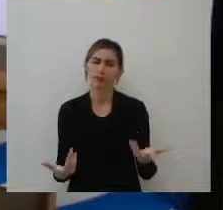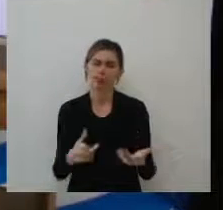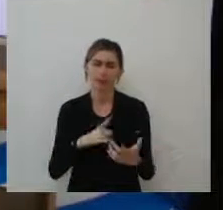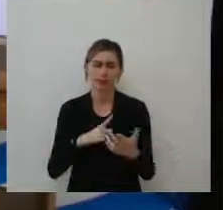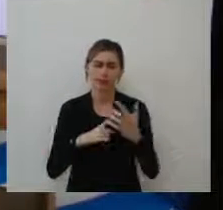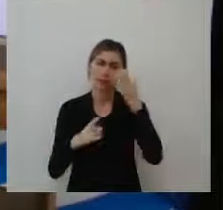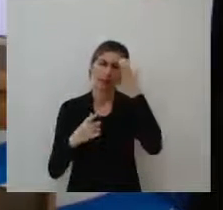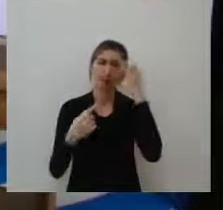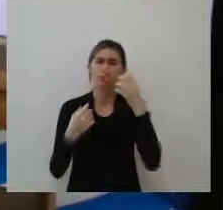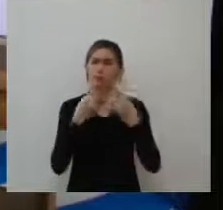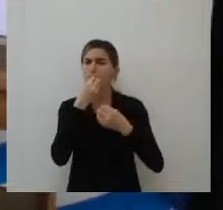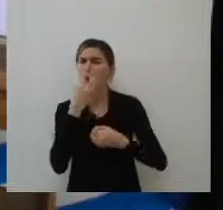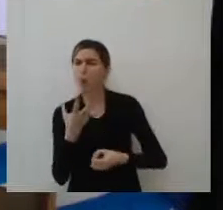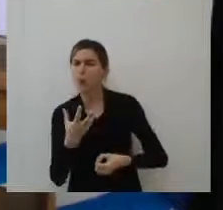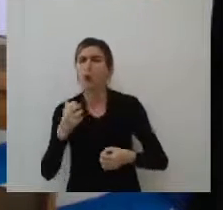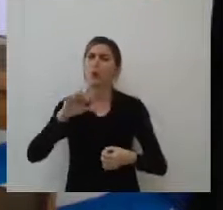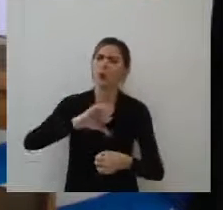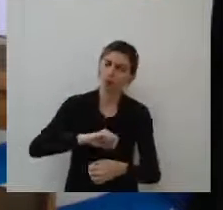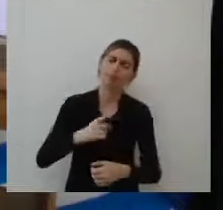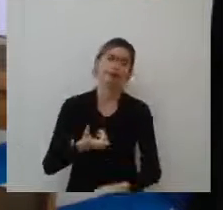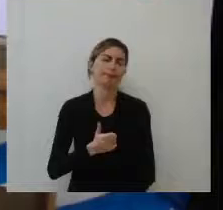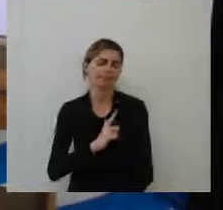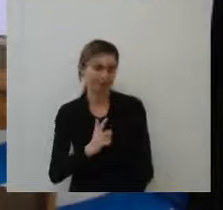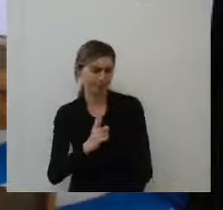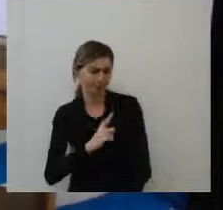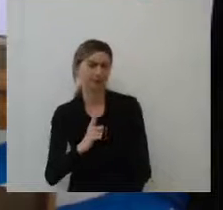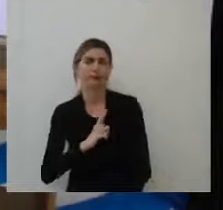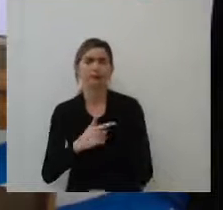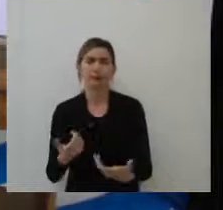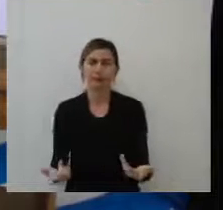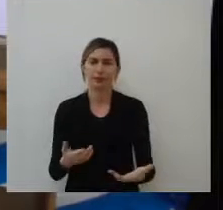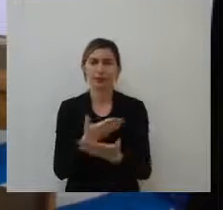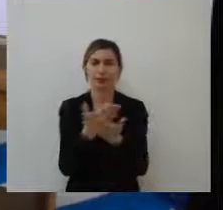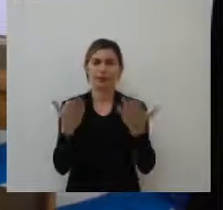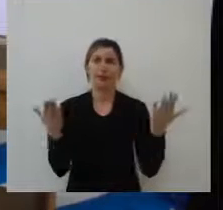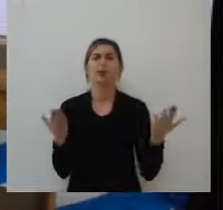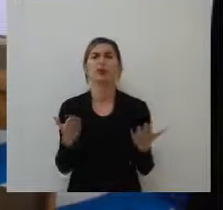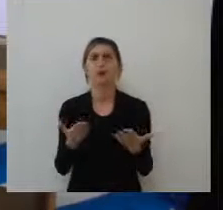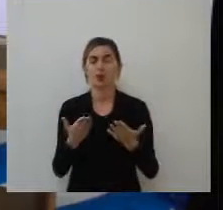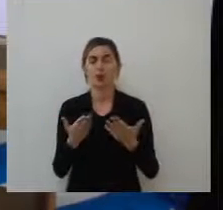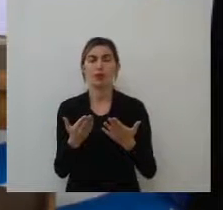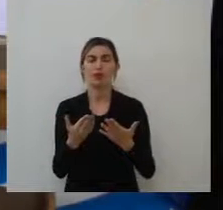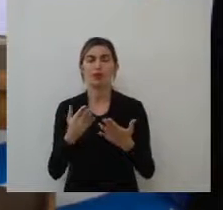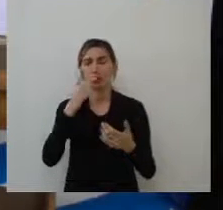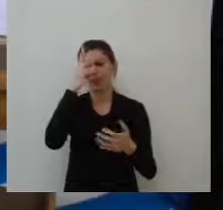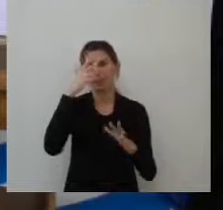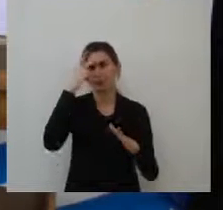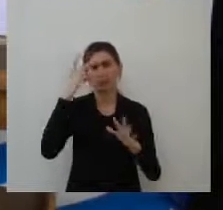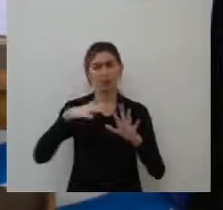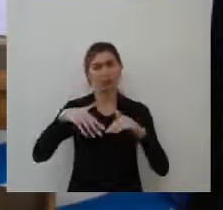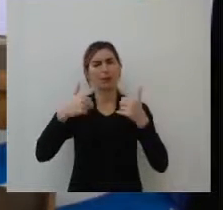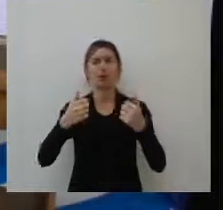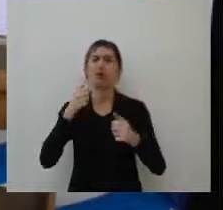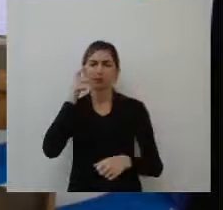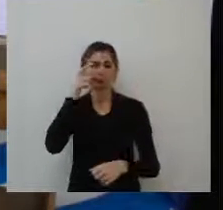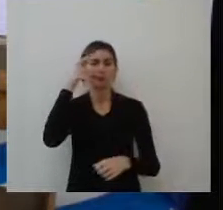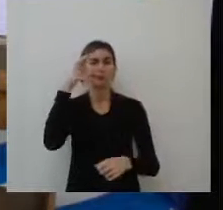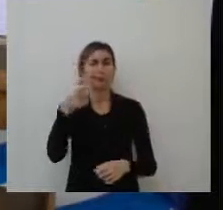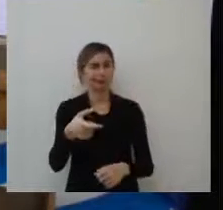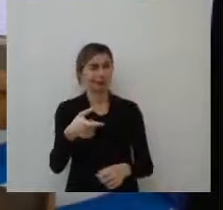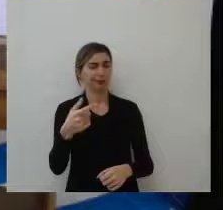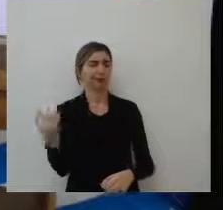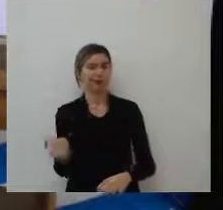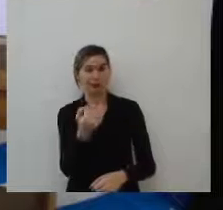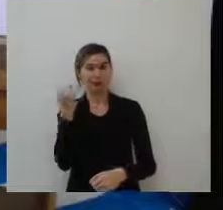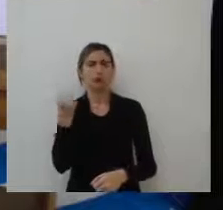existem prós e contras nesse cyberespaço, tá? Então, para que você se torne uma pessoa melhor, é interessante, é